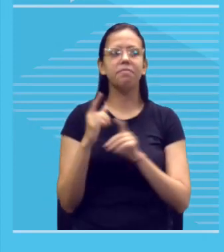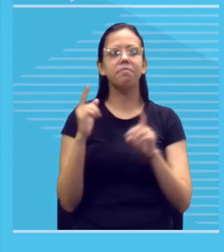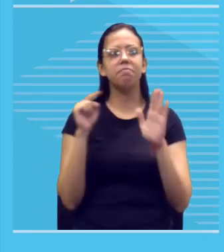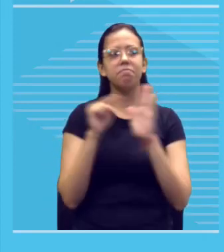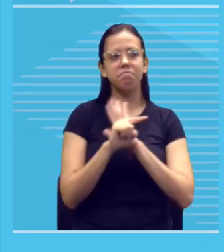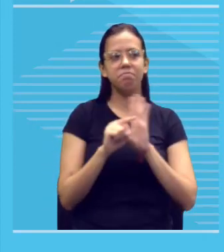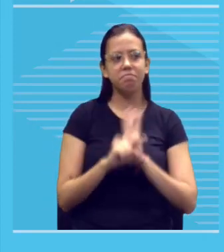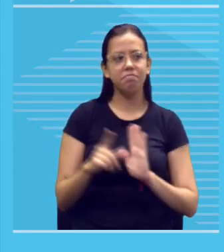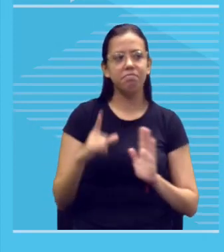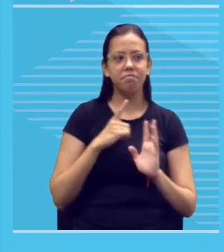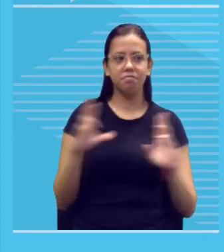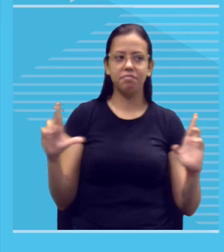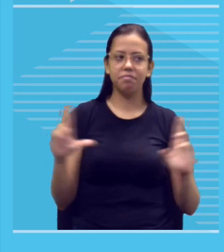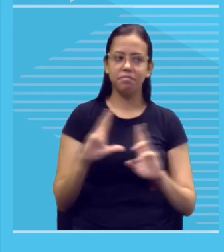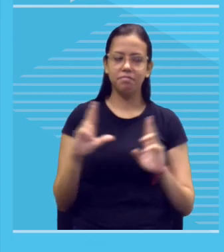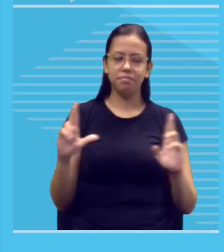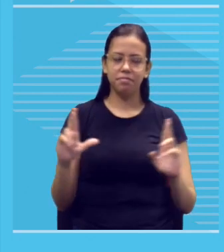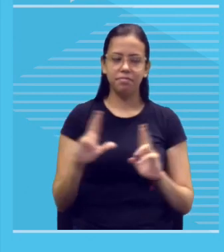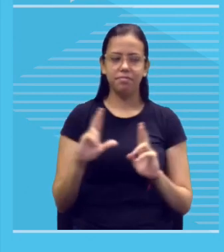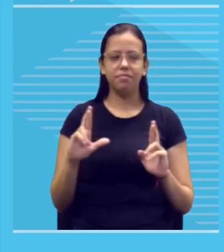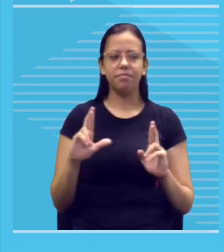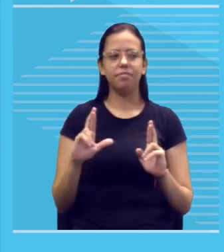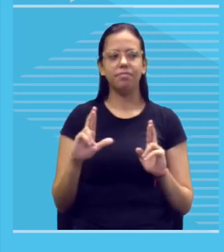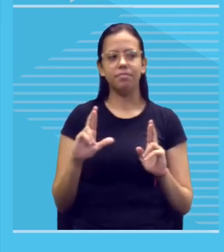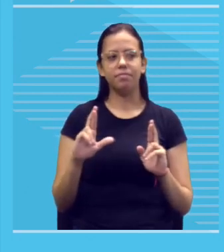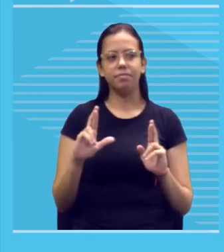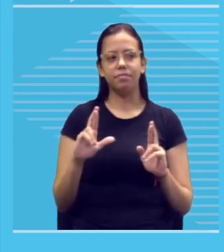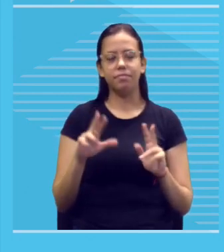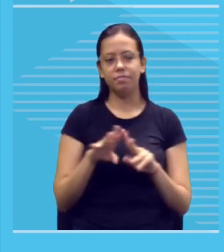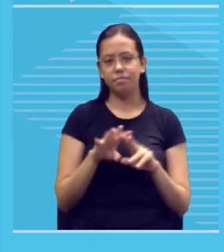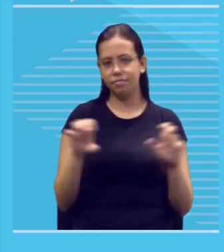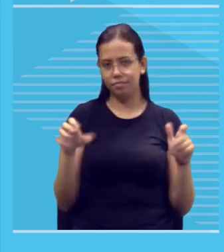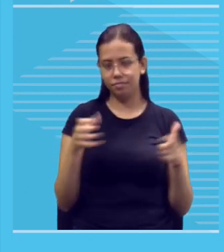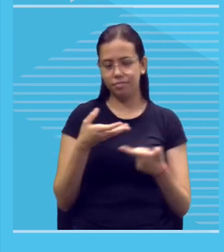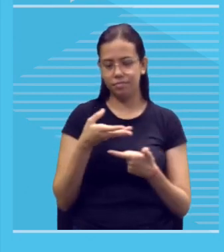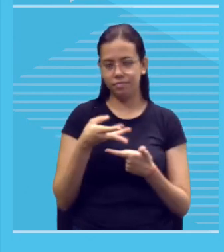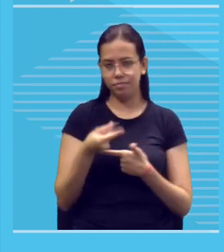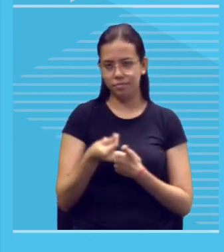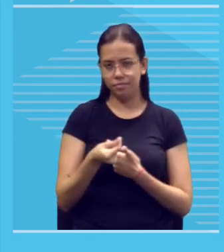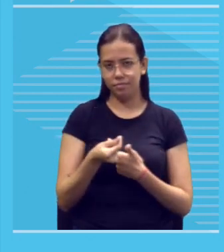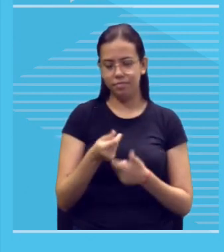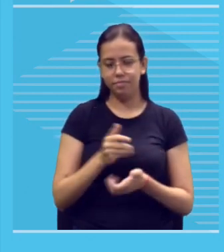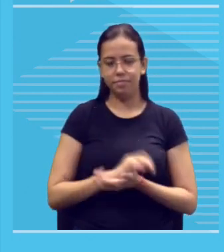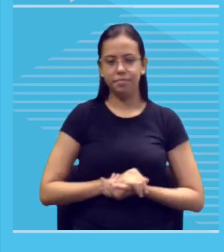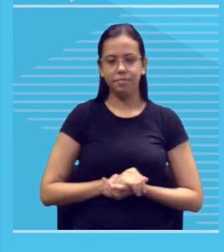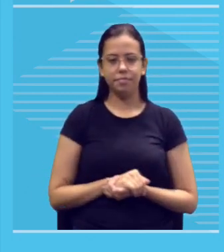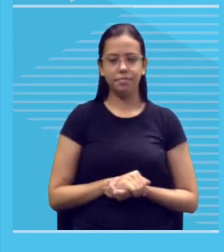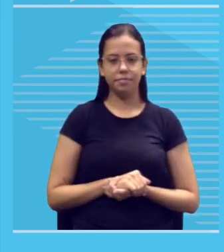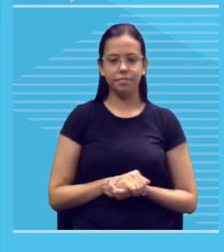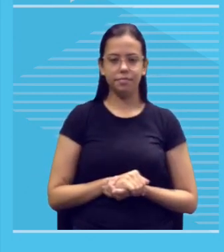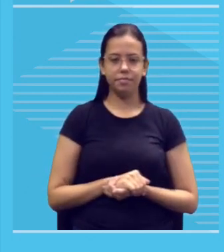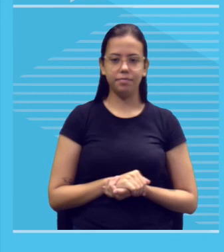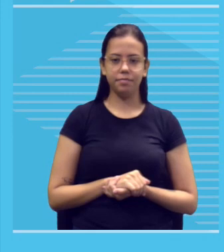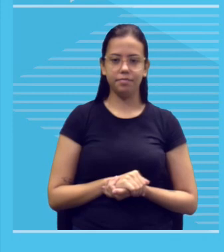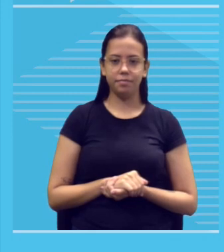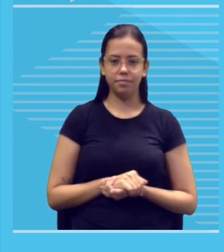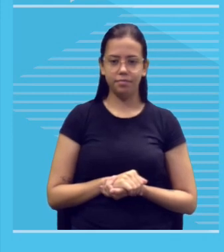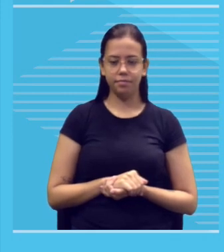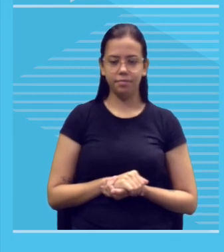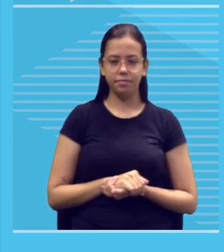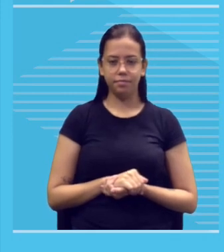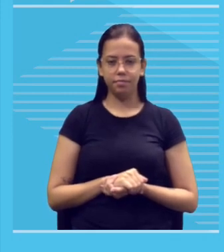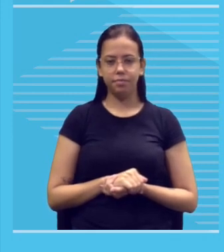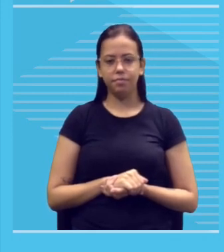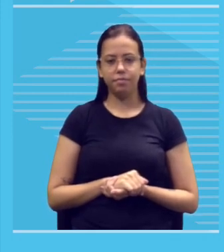problemas envolvendo expressões algébricas Tá certo a gente tem a gente